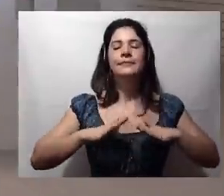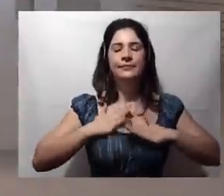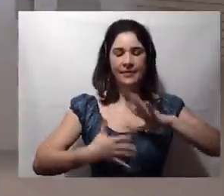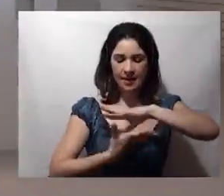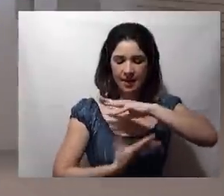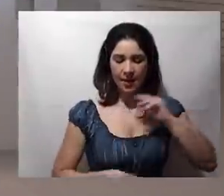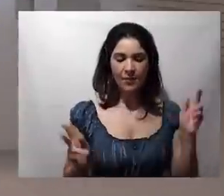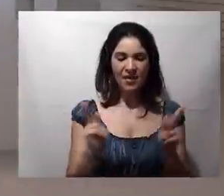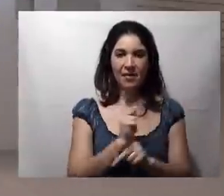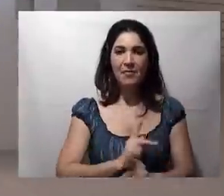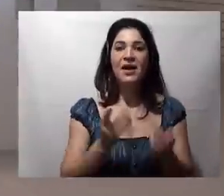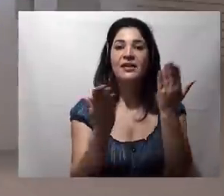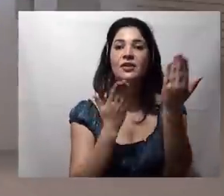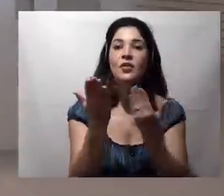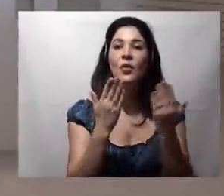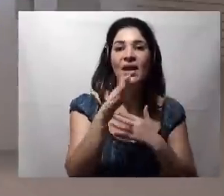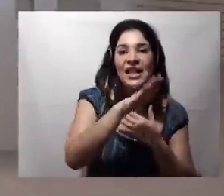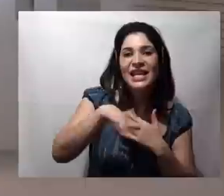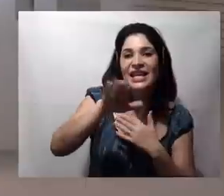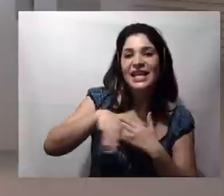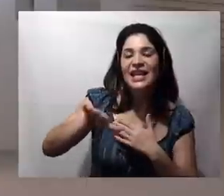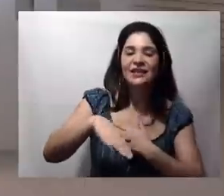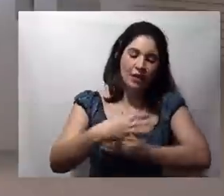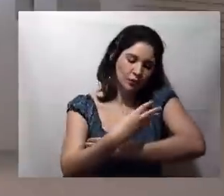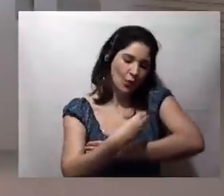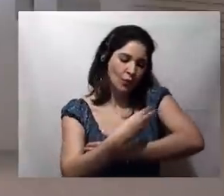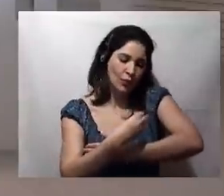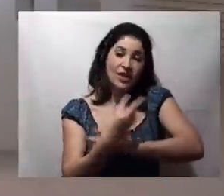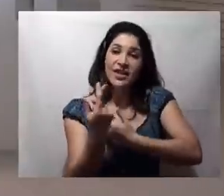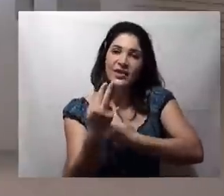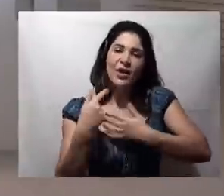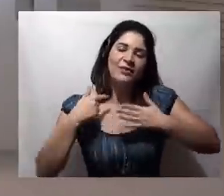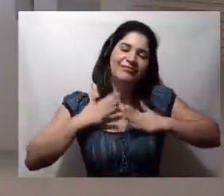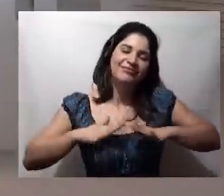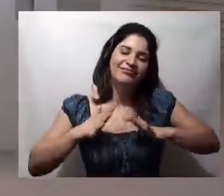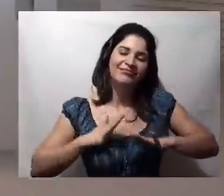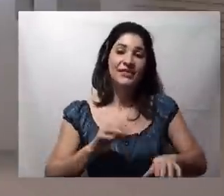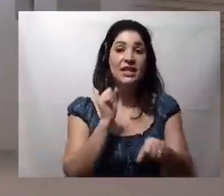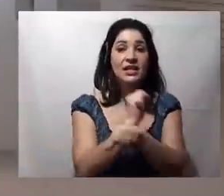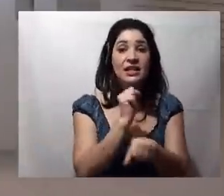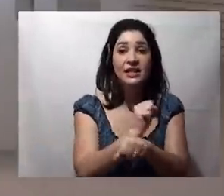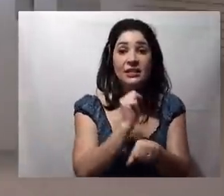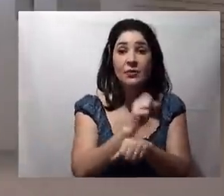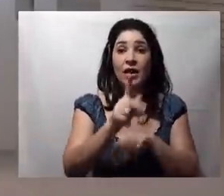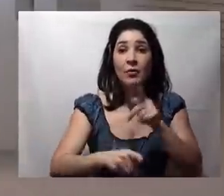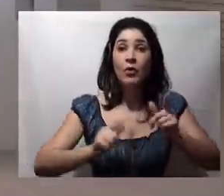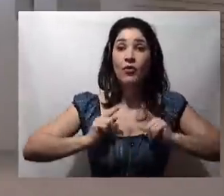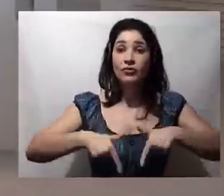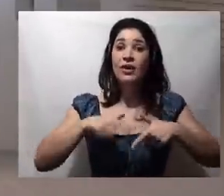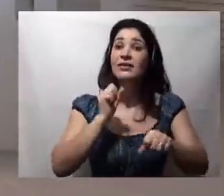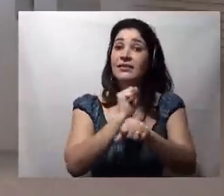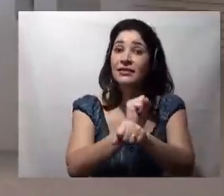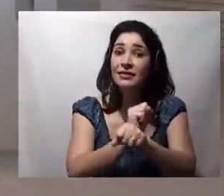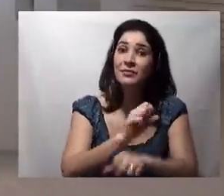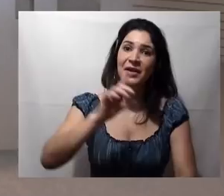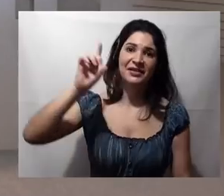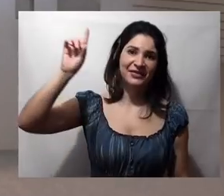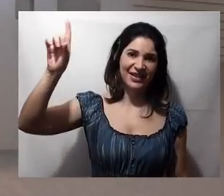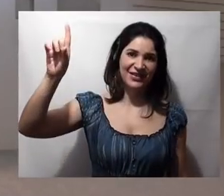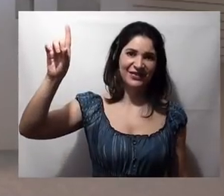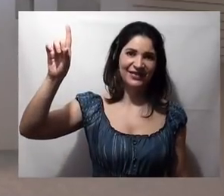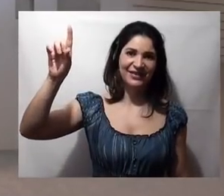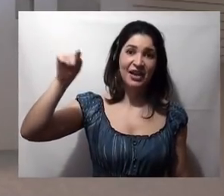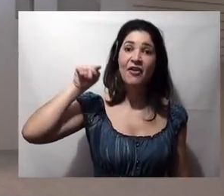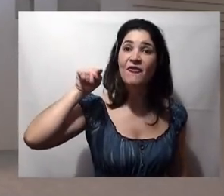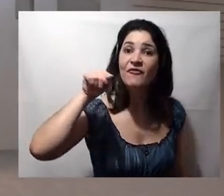desmamada se aquieta nos braços de sua mãe espera o israel no senhor eu já li esse texto várias vezes dizendo assim espera